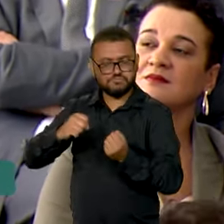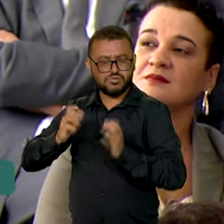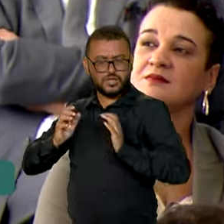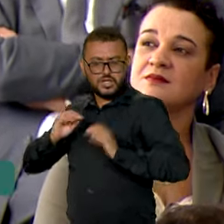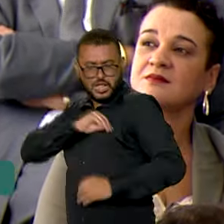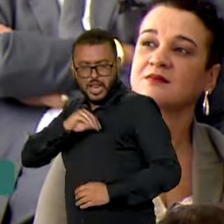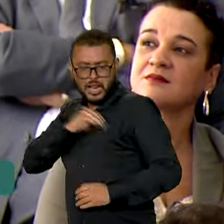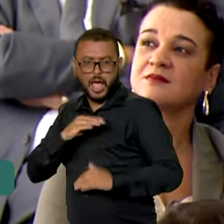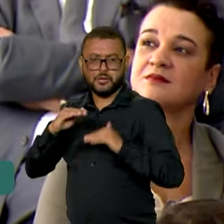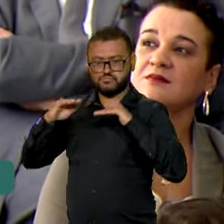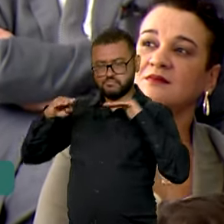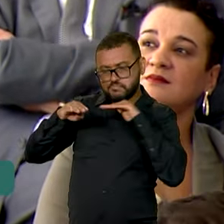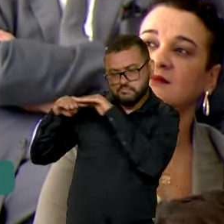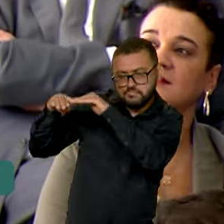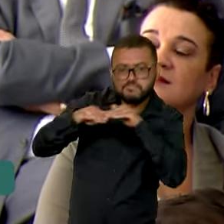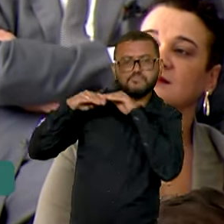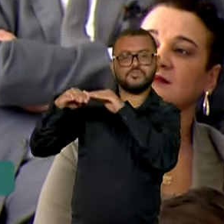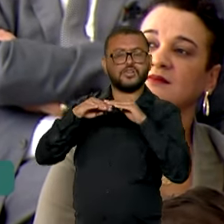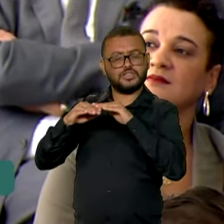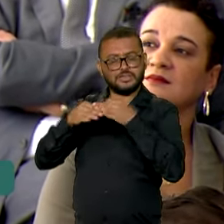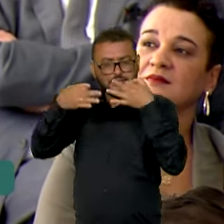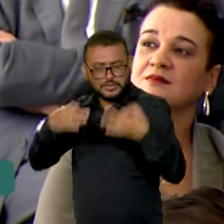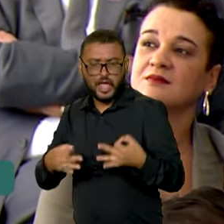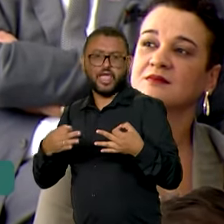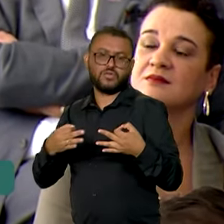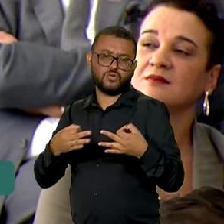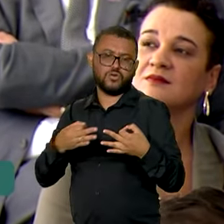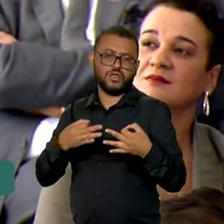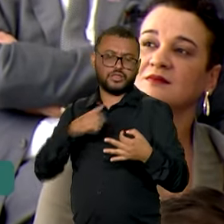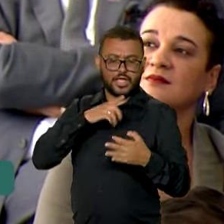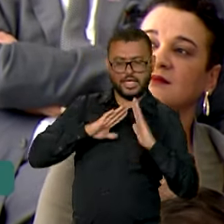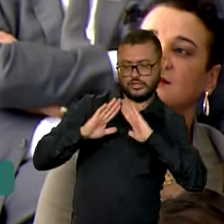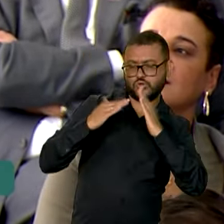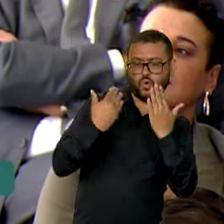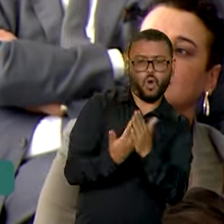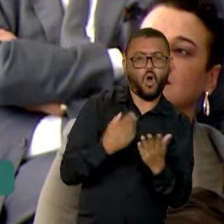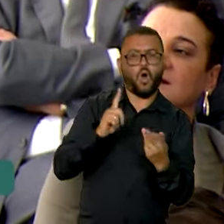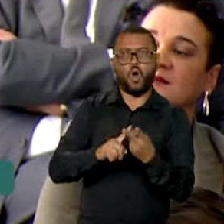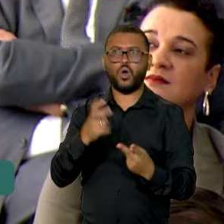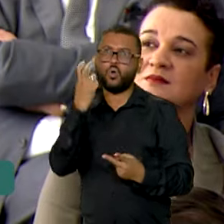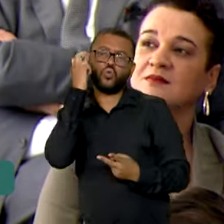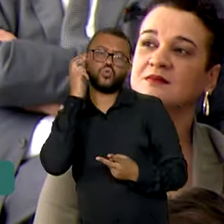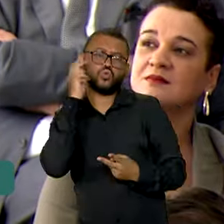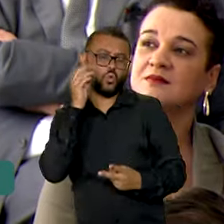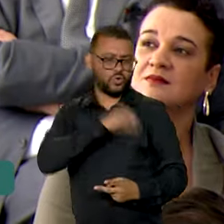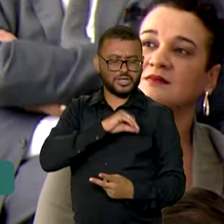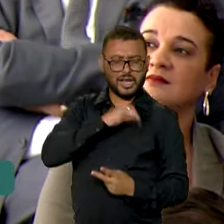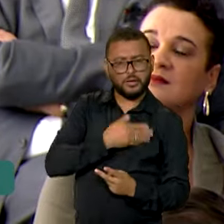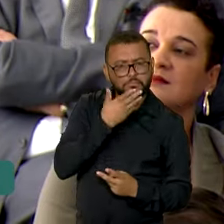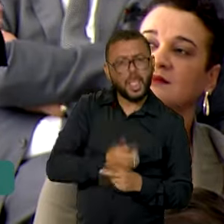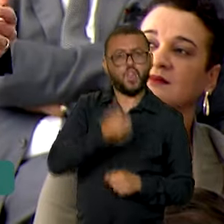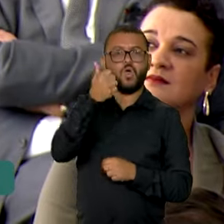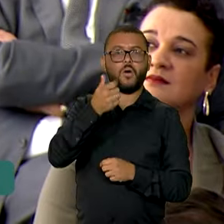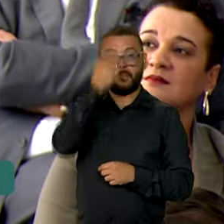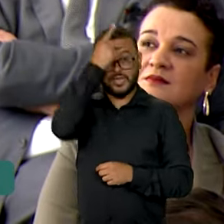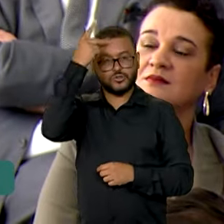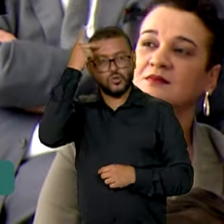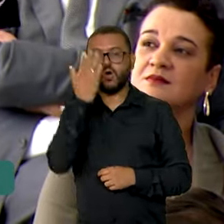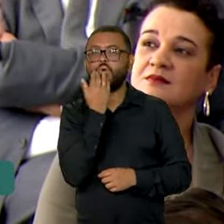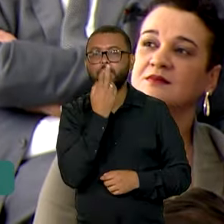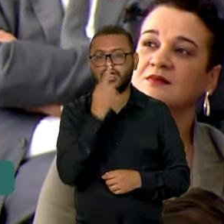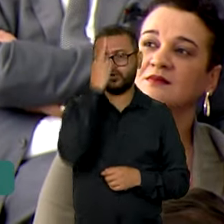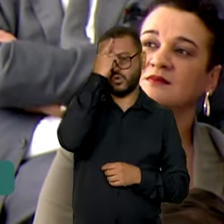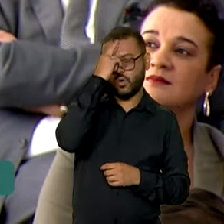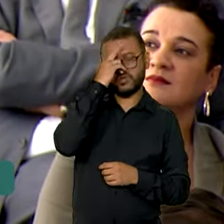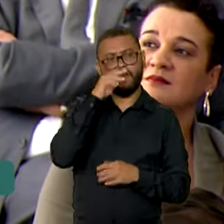tenha um padrão de vida digno, decente, com escola, com cultura, com salário. Que as pessoas possam ir jantar no final de